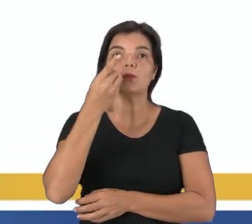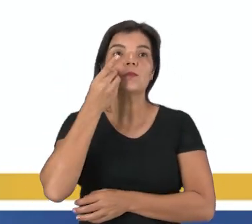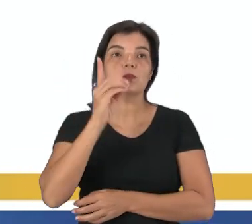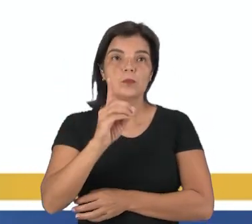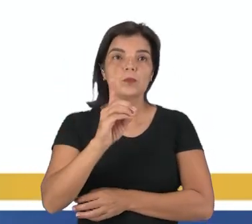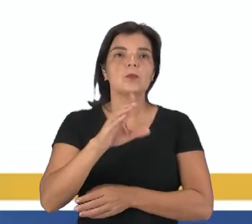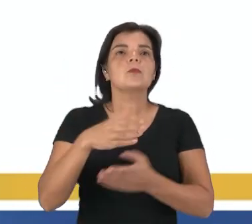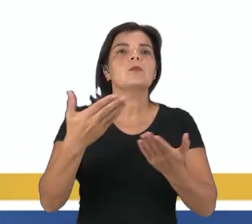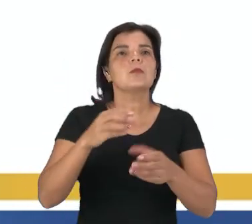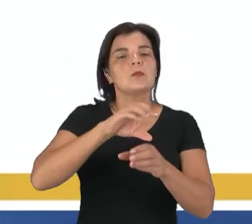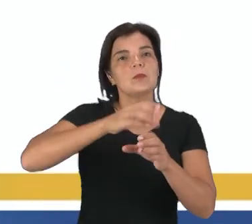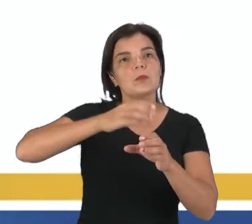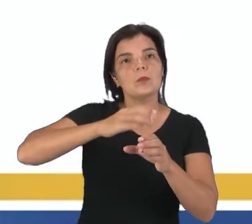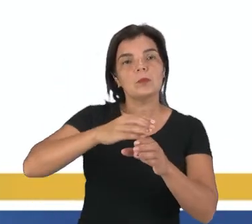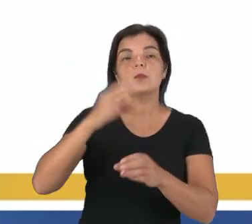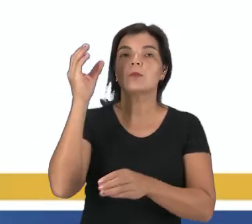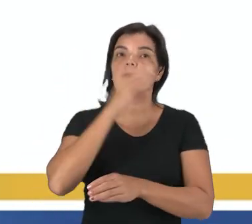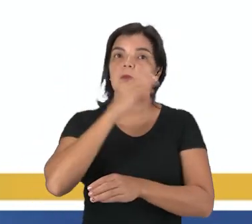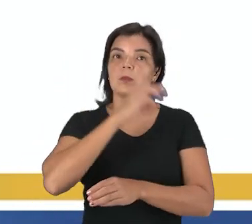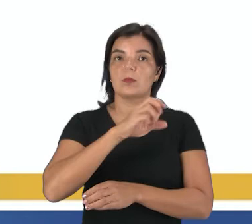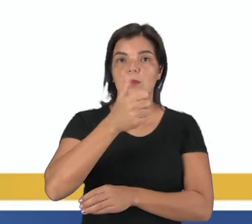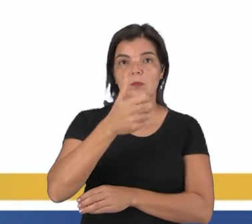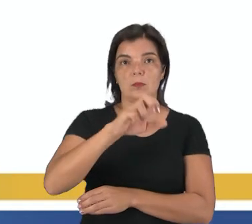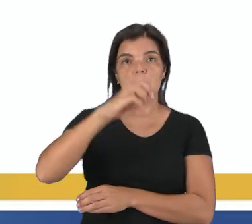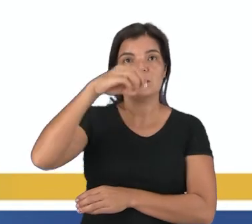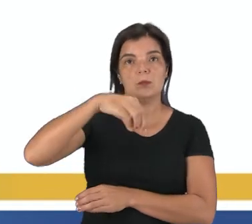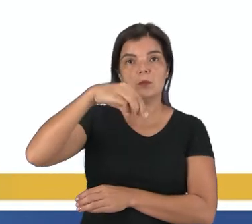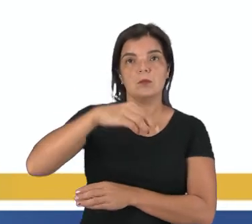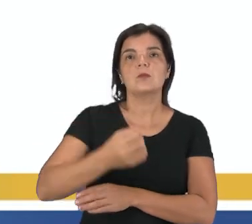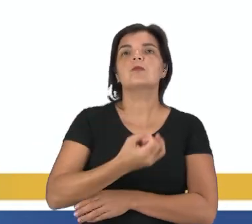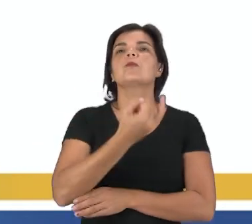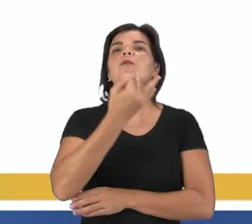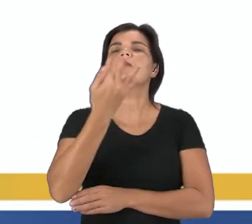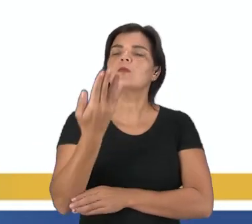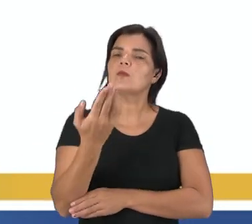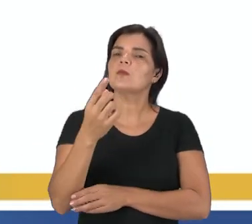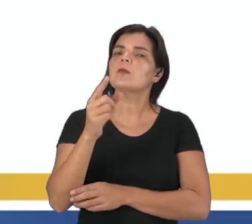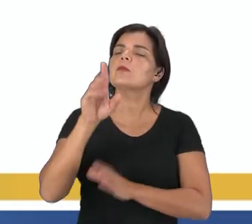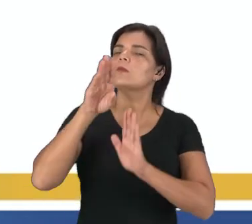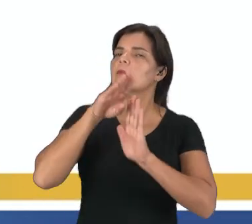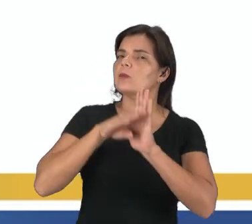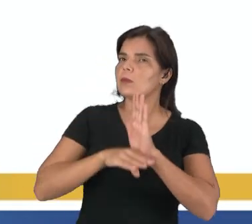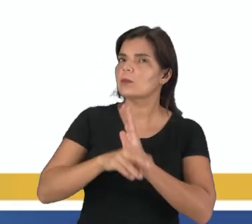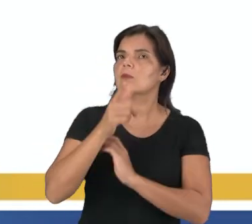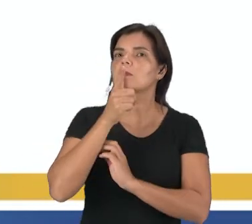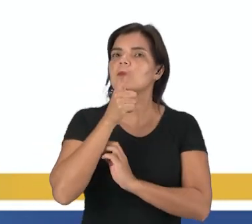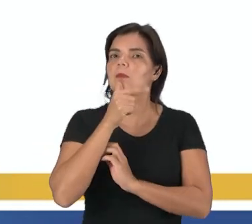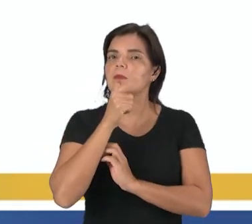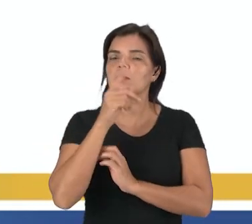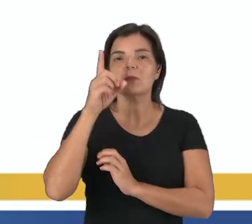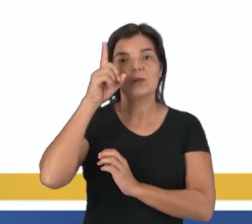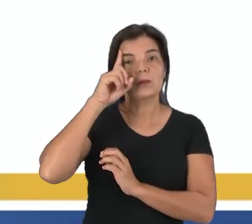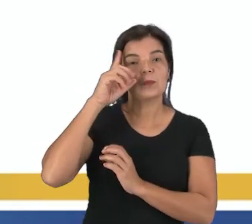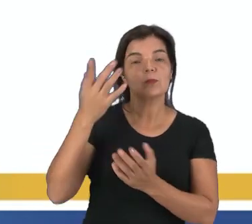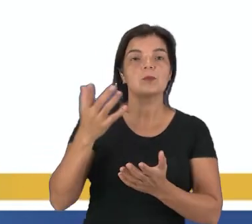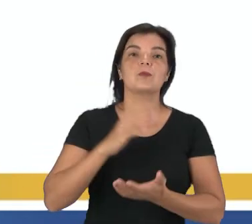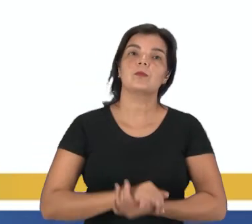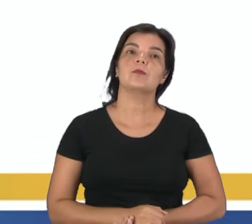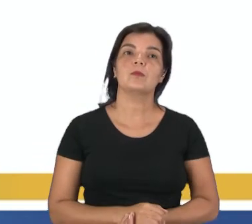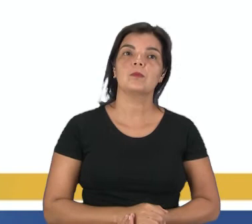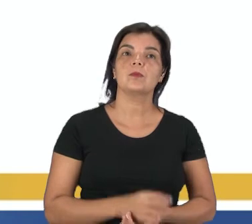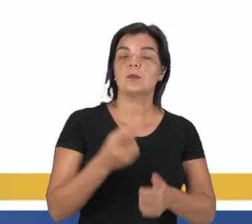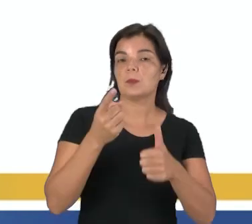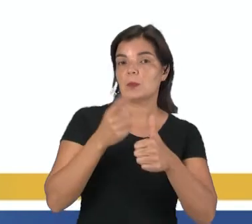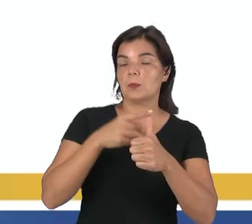durante um dia e cada torneira automática permanece aberta por 15 minutos, de quanto será a economia de água por dia? Bom,